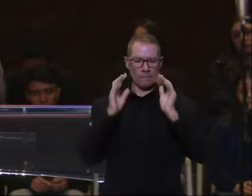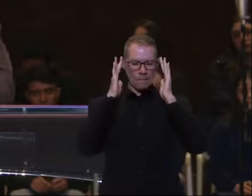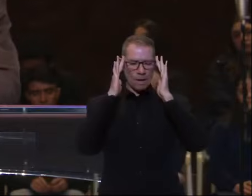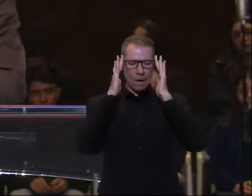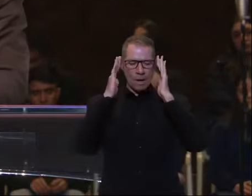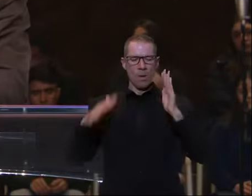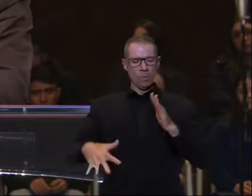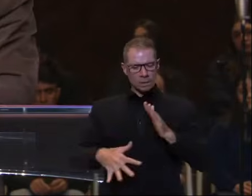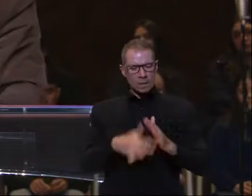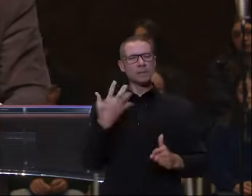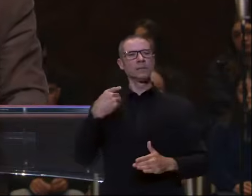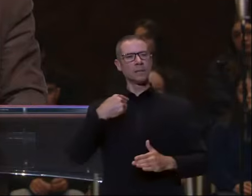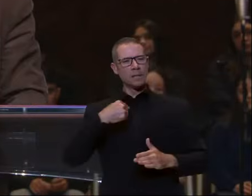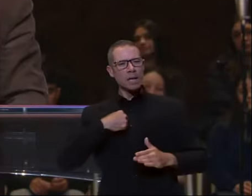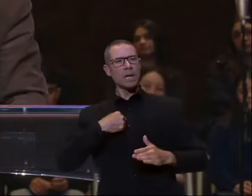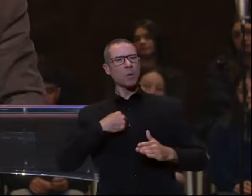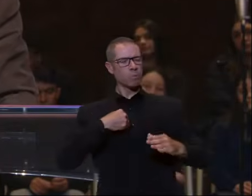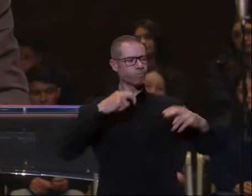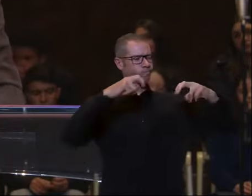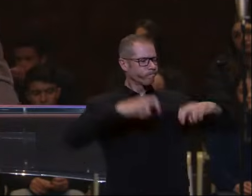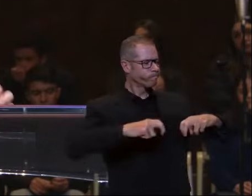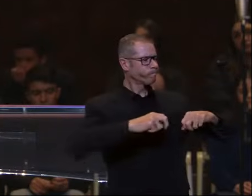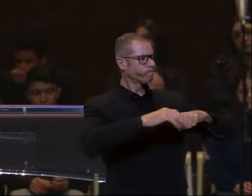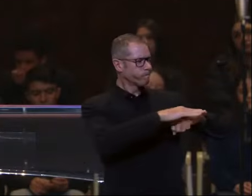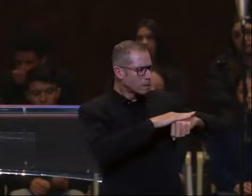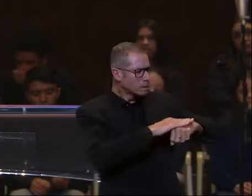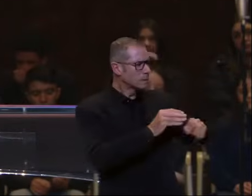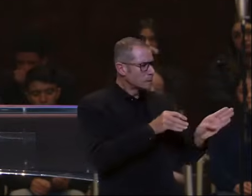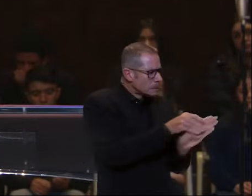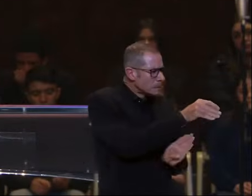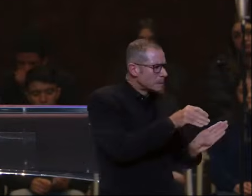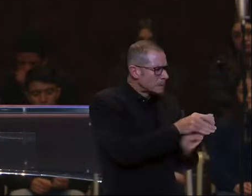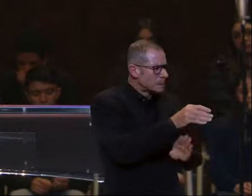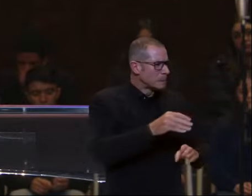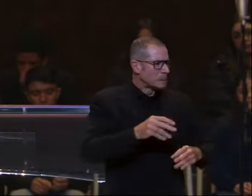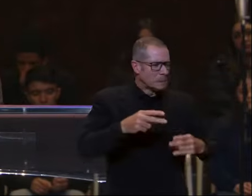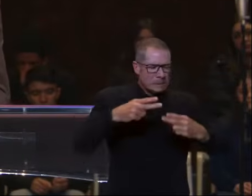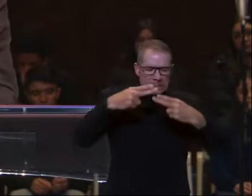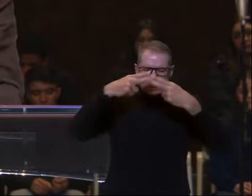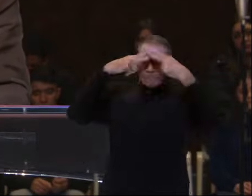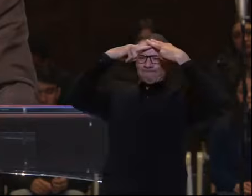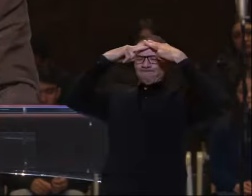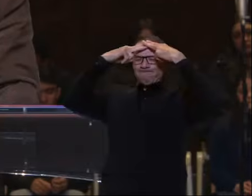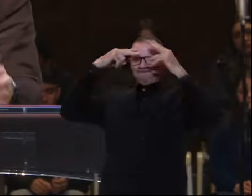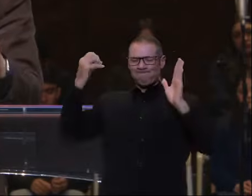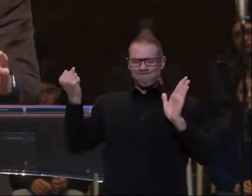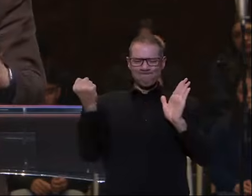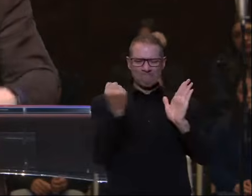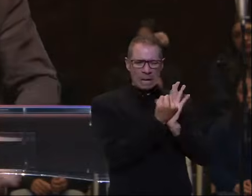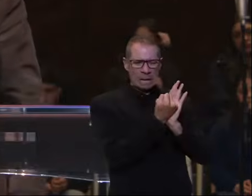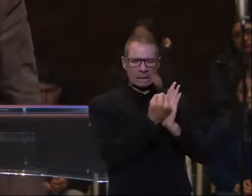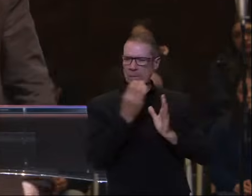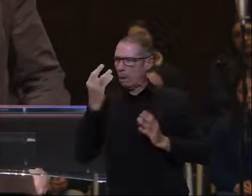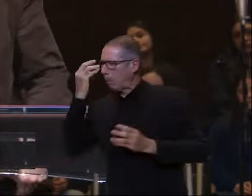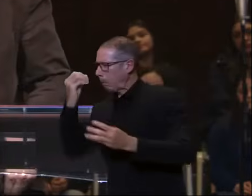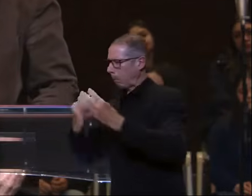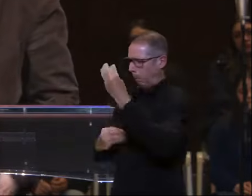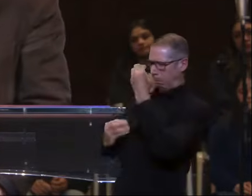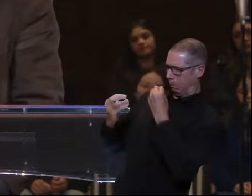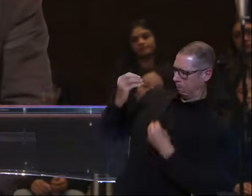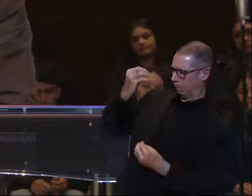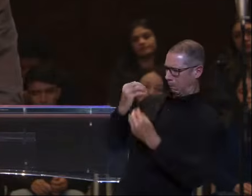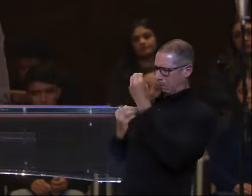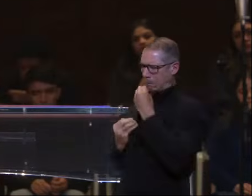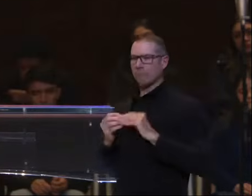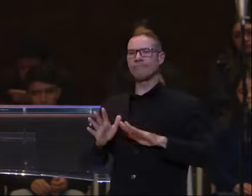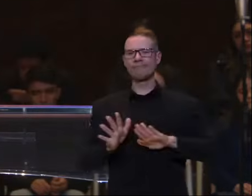Quantas vezes eu atendi pessoas machucadas por causa das marcas da rejeição. Eu